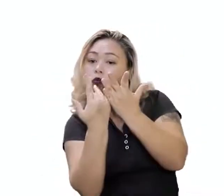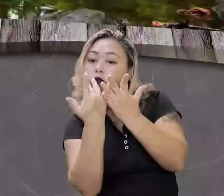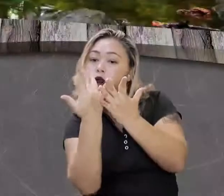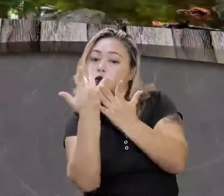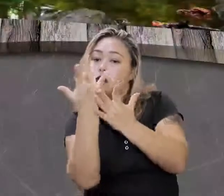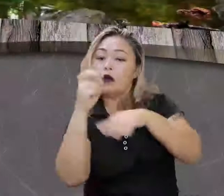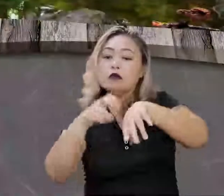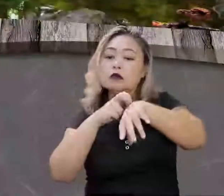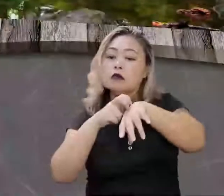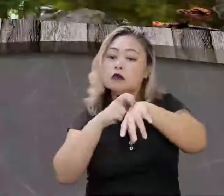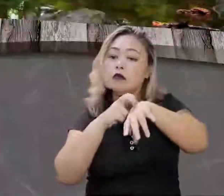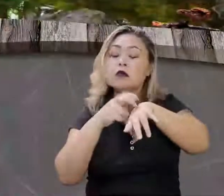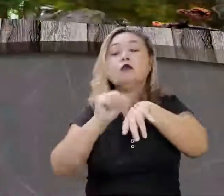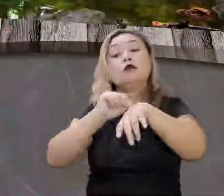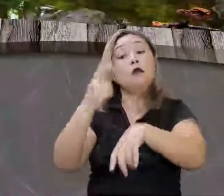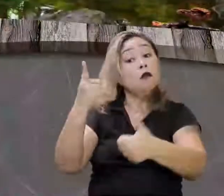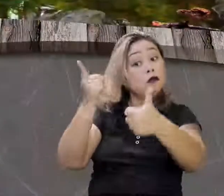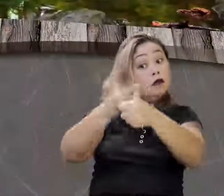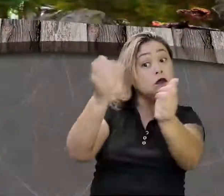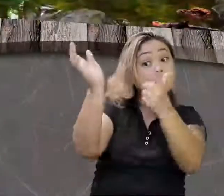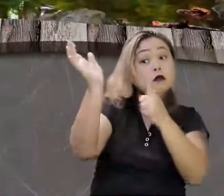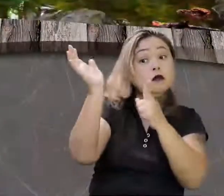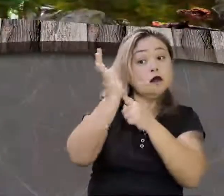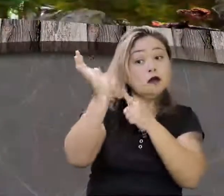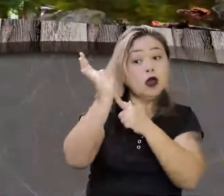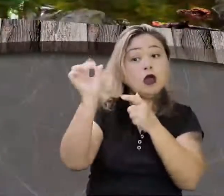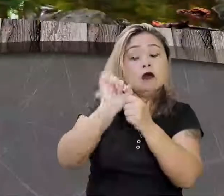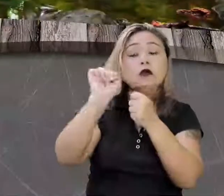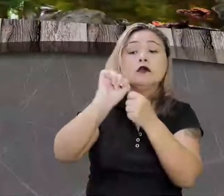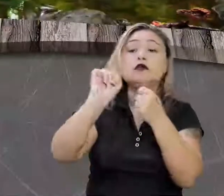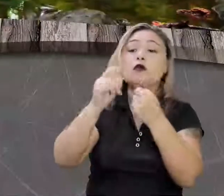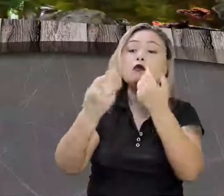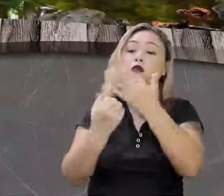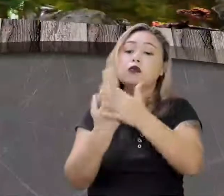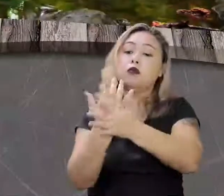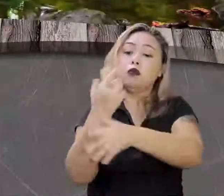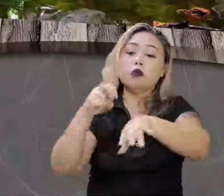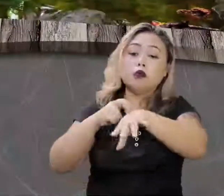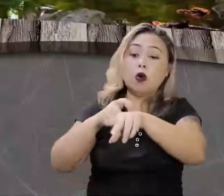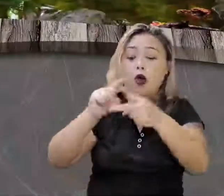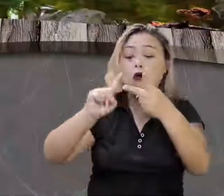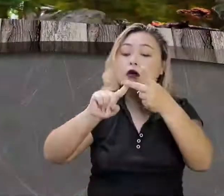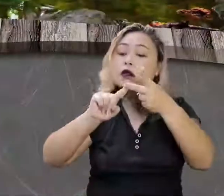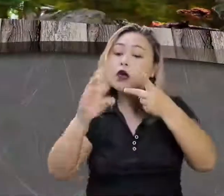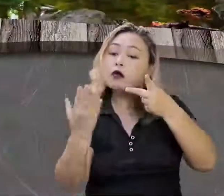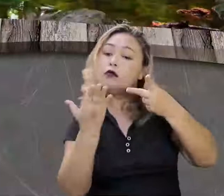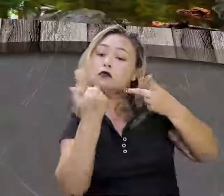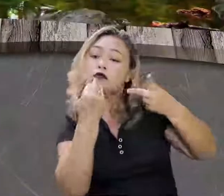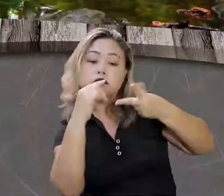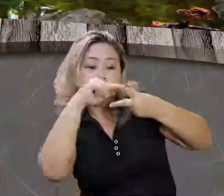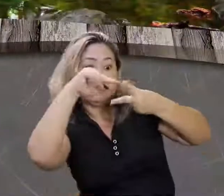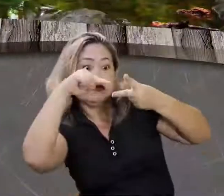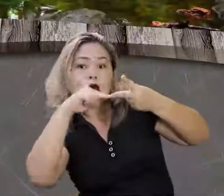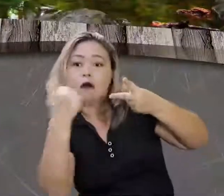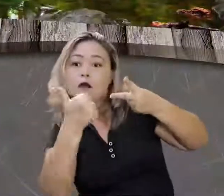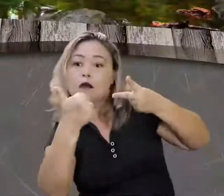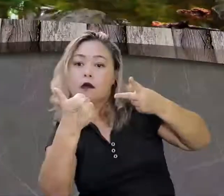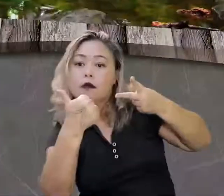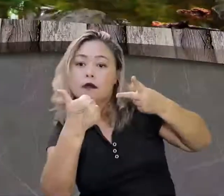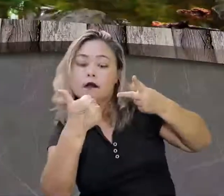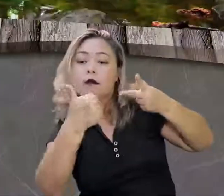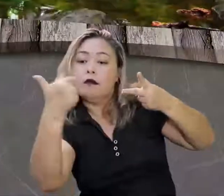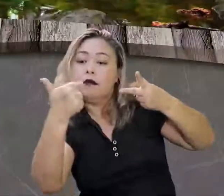E aí, então você tem os produtores, você vai ter os consumidores de